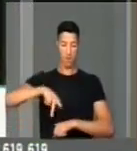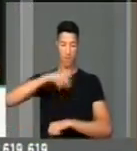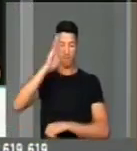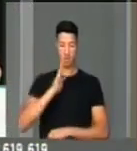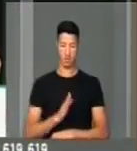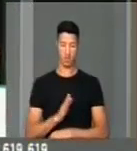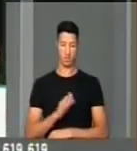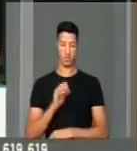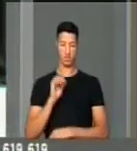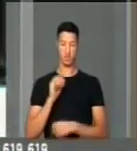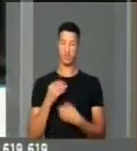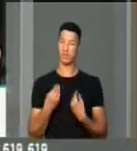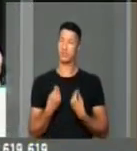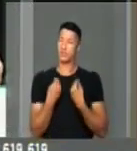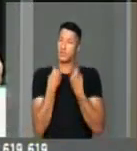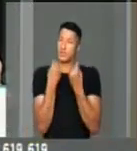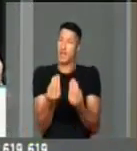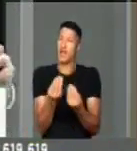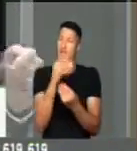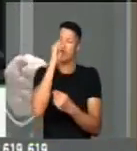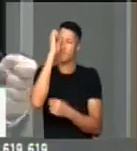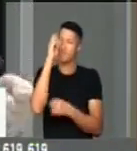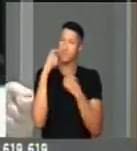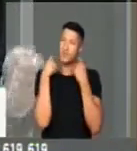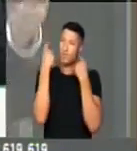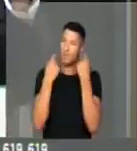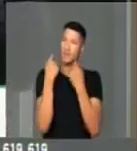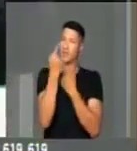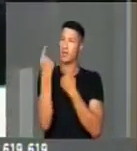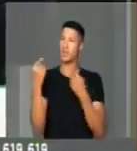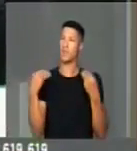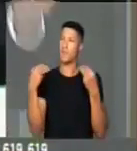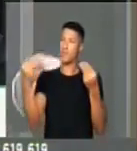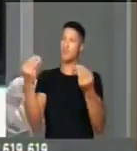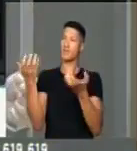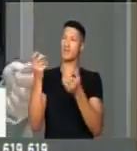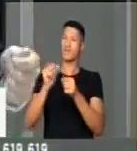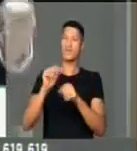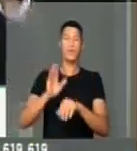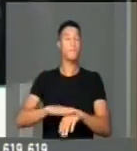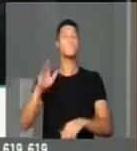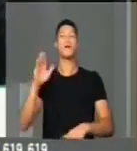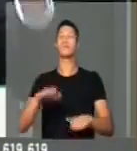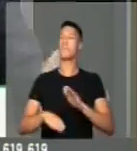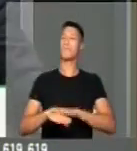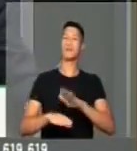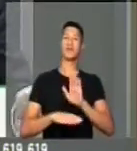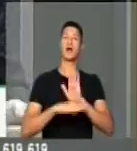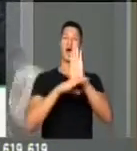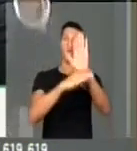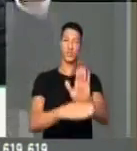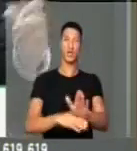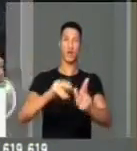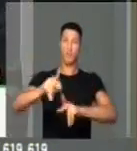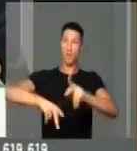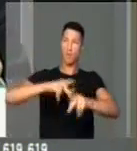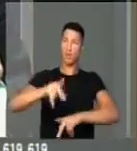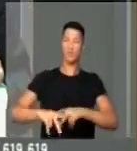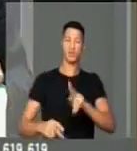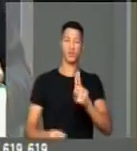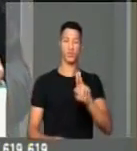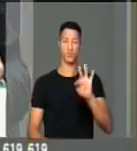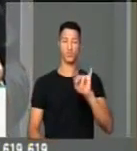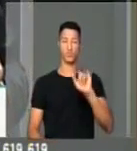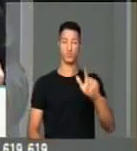país. Se vê a preocupação de cada ministro em querer fazer mais, em querer ajudar a população, em querer ser